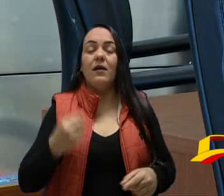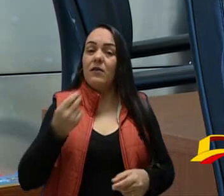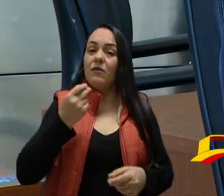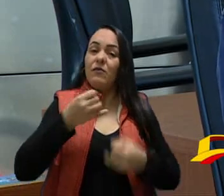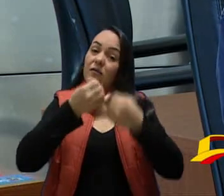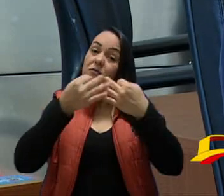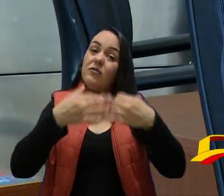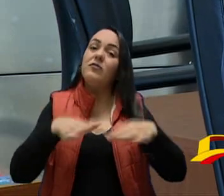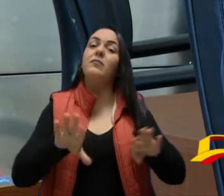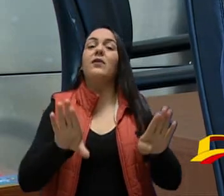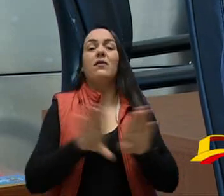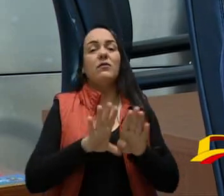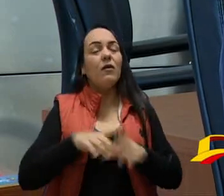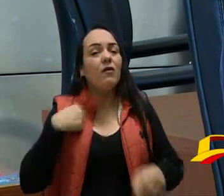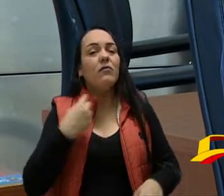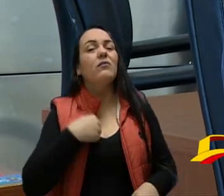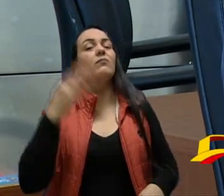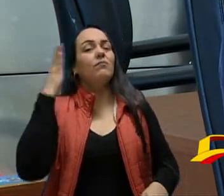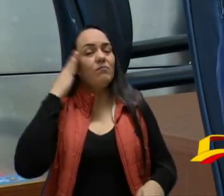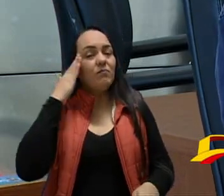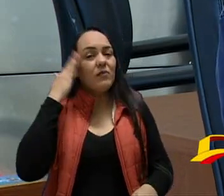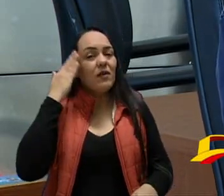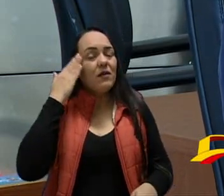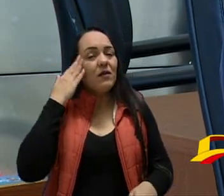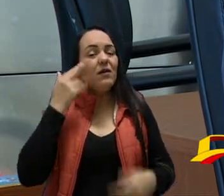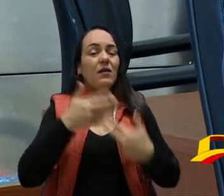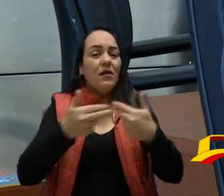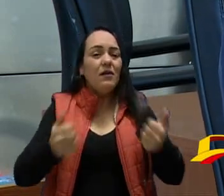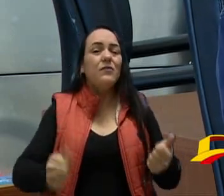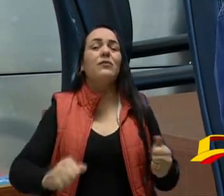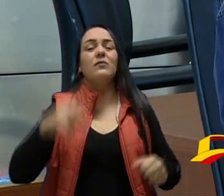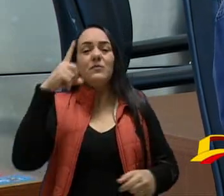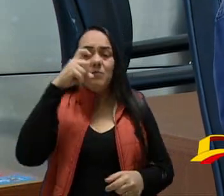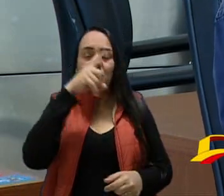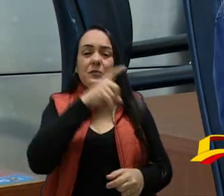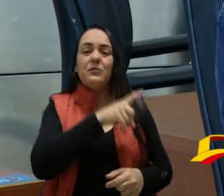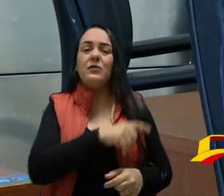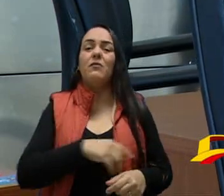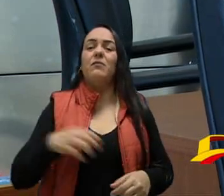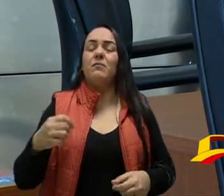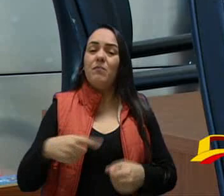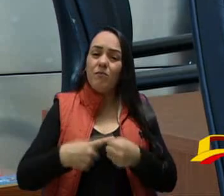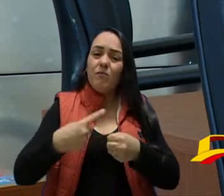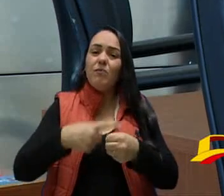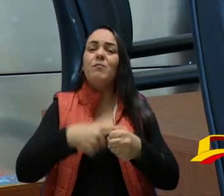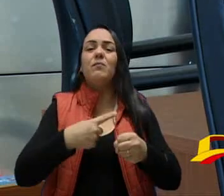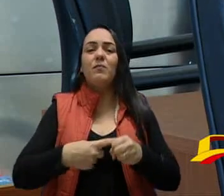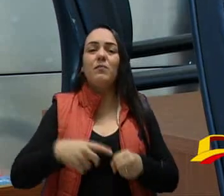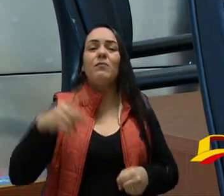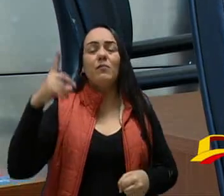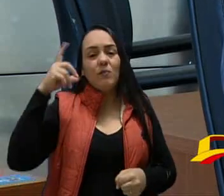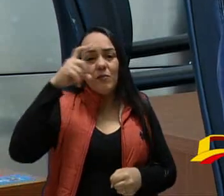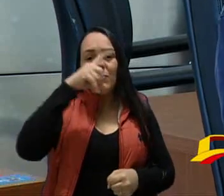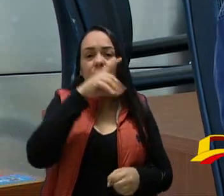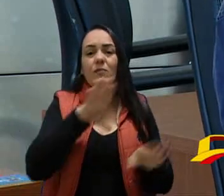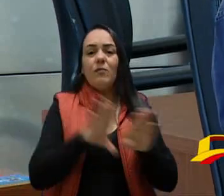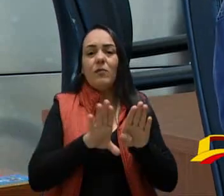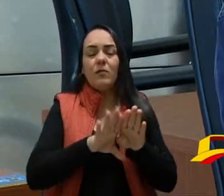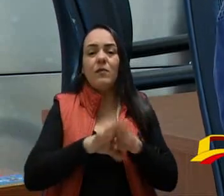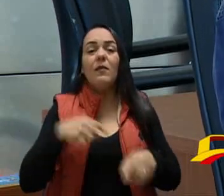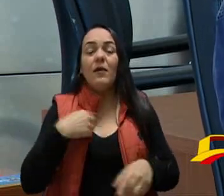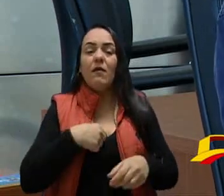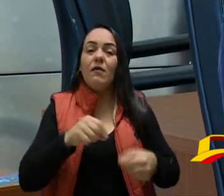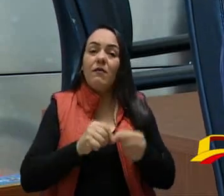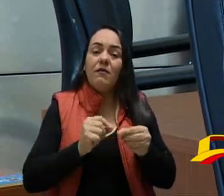como colocação nós sabemos dessa situação caótica então é algo que nós temos construir e o município também tem que construir algumas ações então